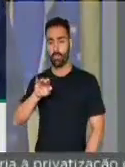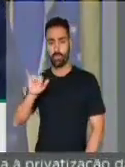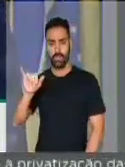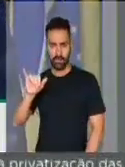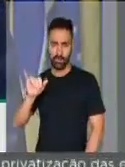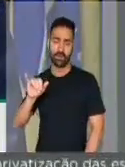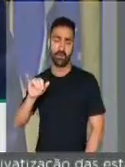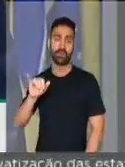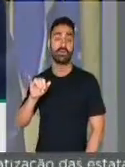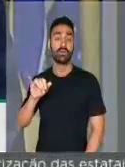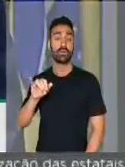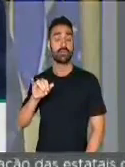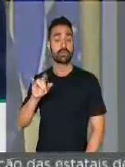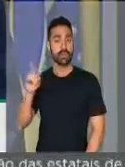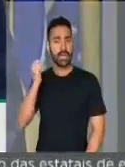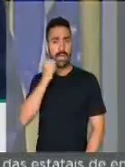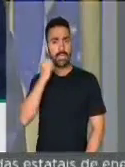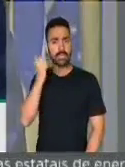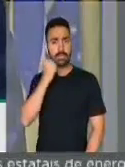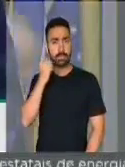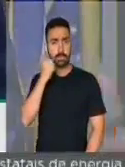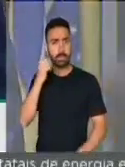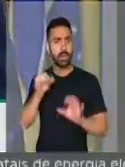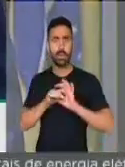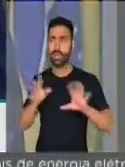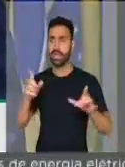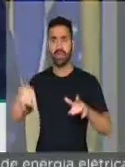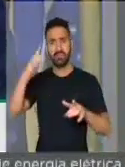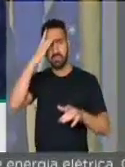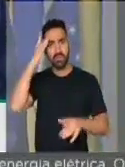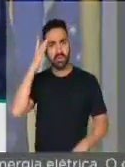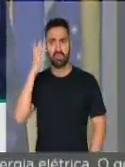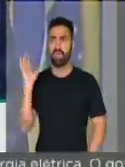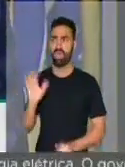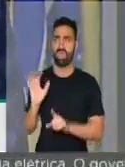descarado que circula livremente pelos corredores,